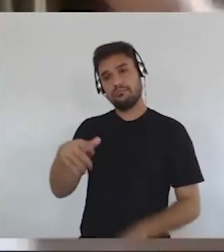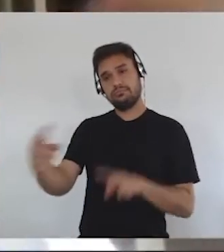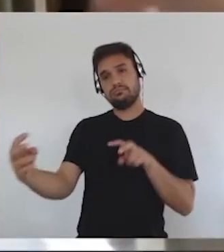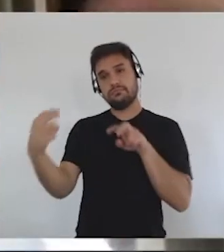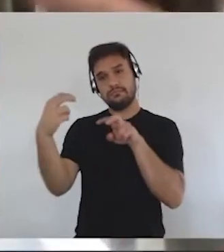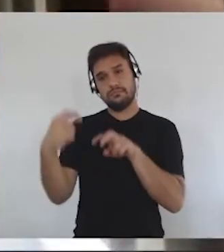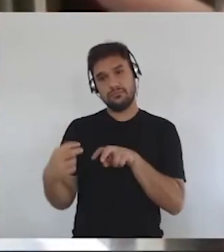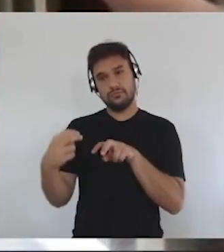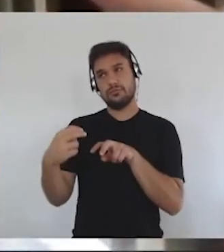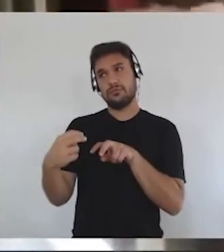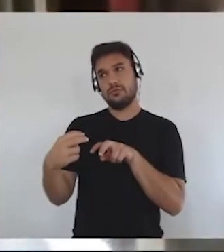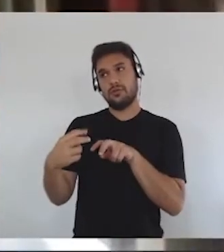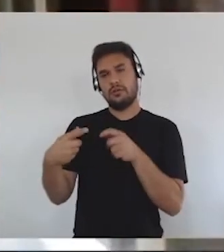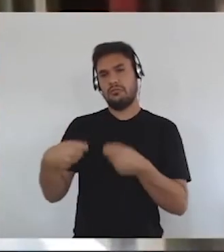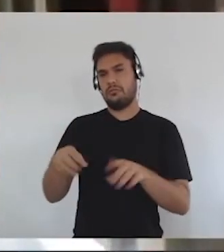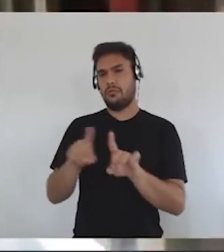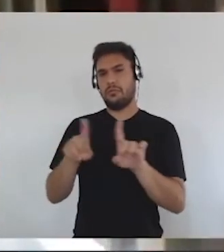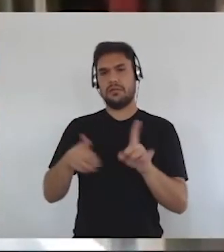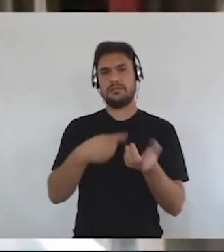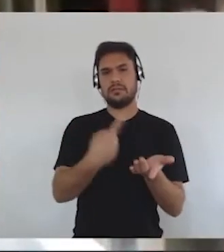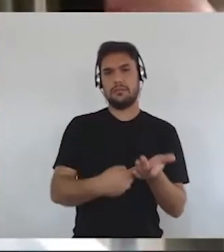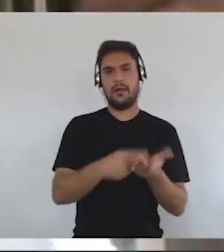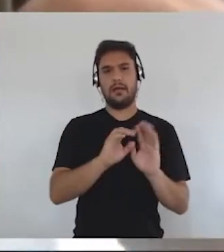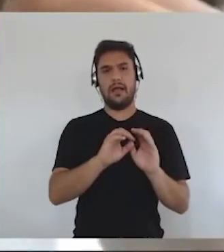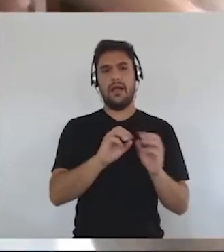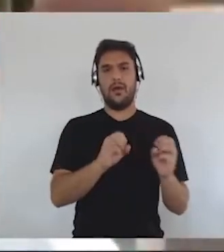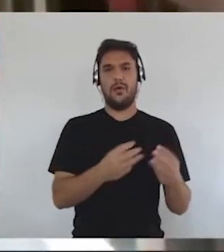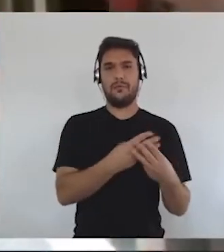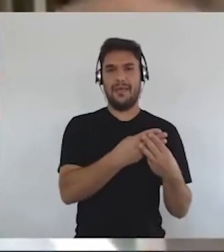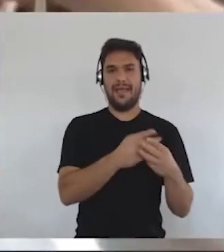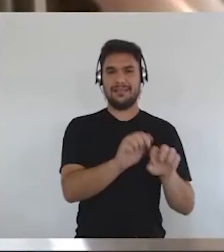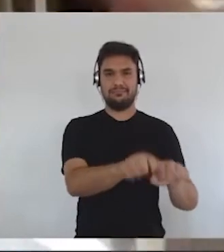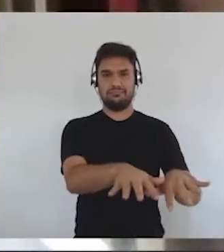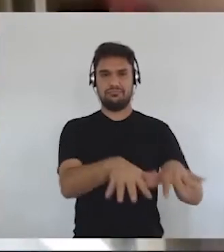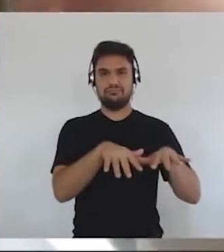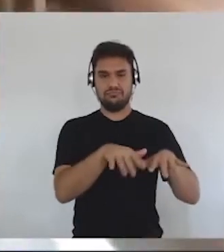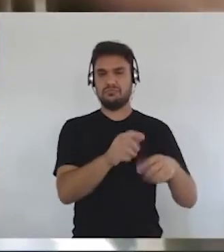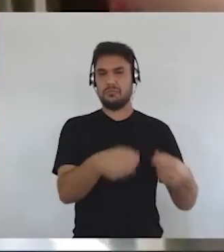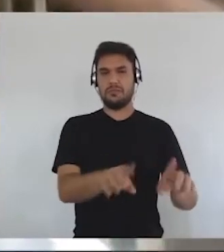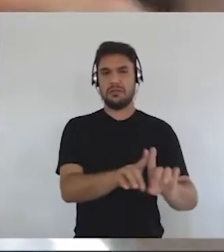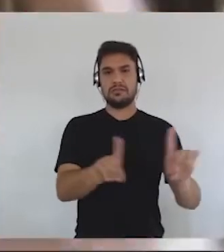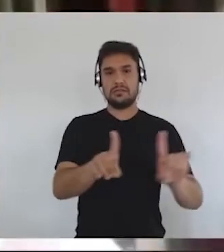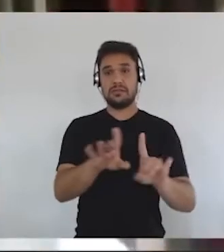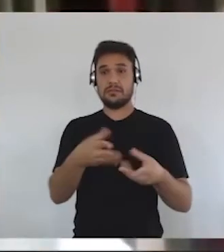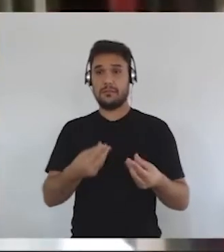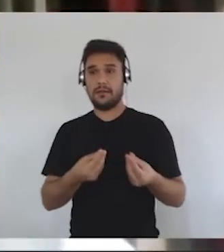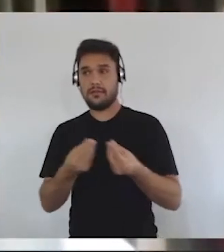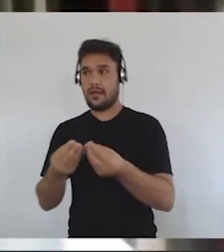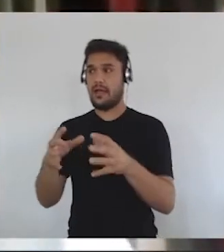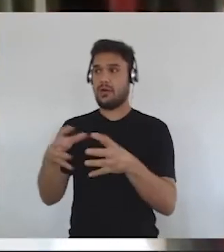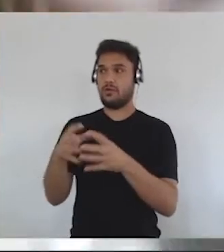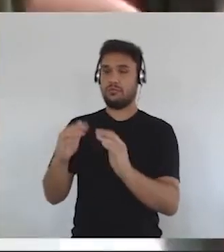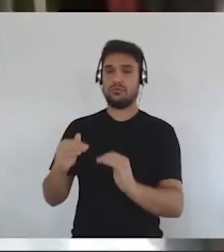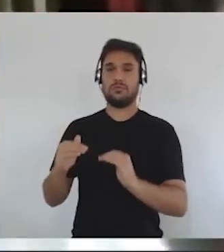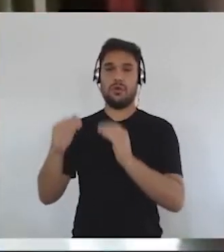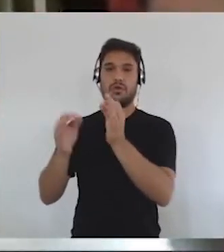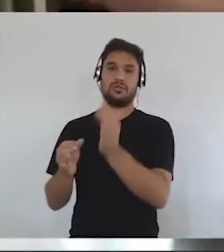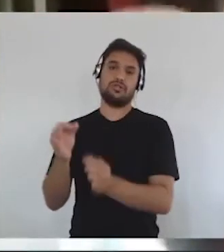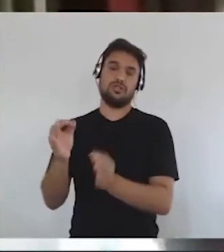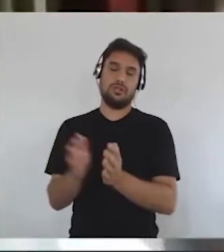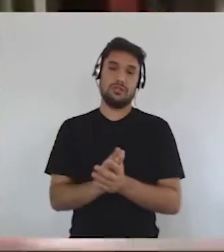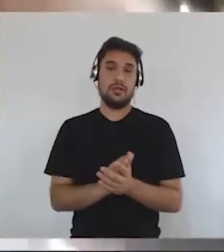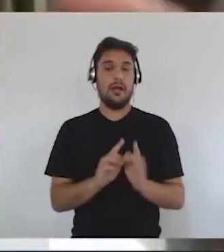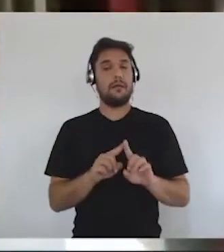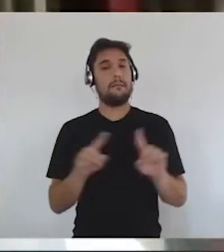preliminares, sem provocar a Assembleia Mundial da Saúde, para levar um caso à jurisdição da Corte Nacional de Justiça. Então, está